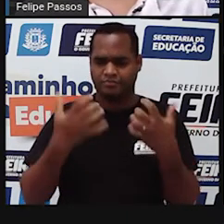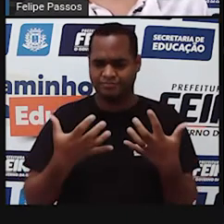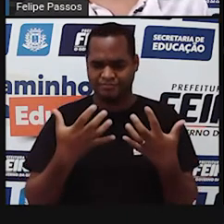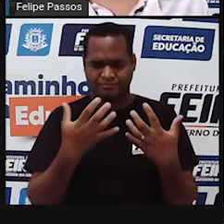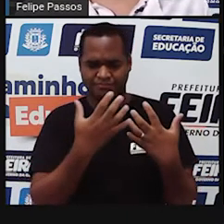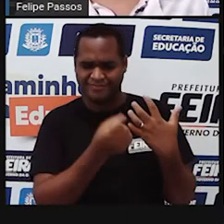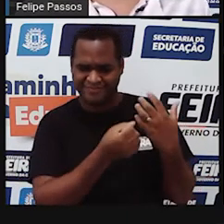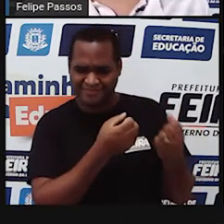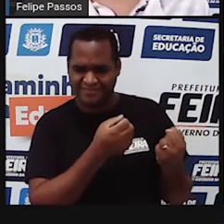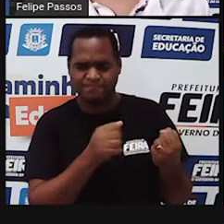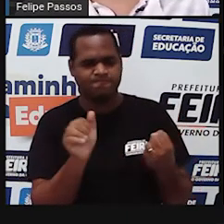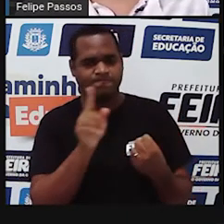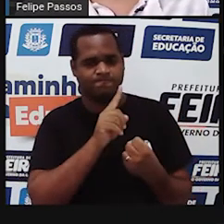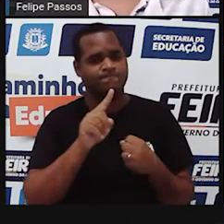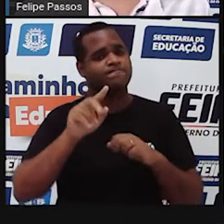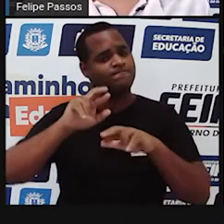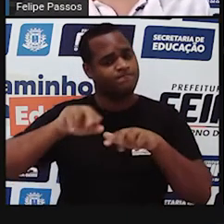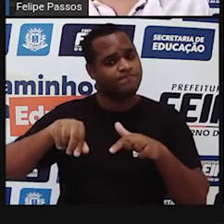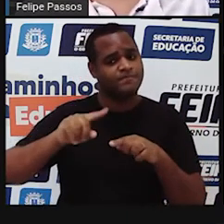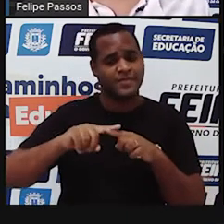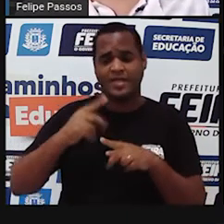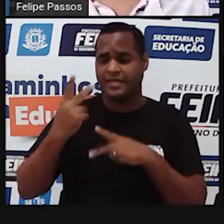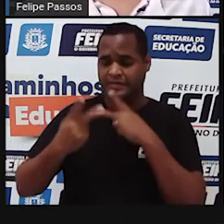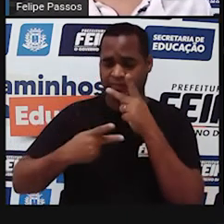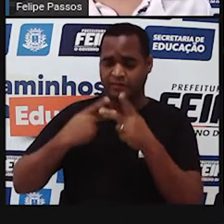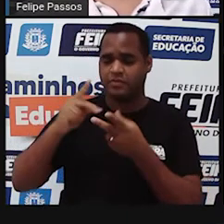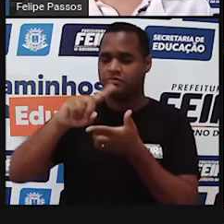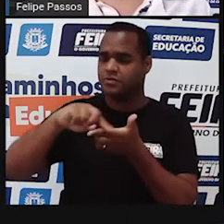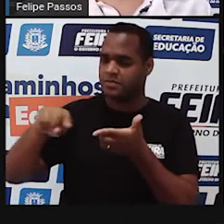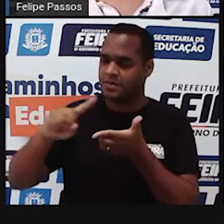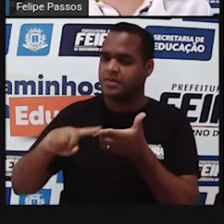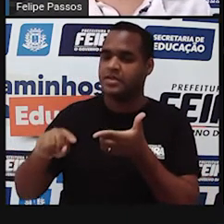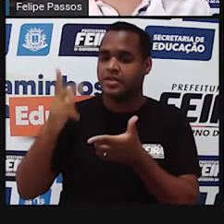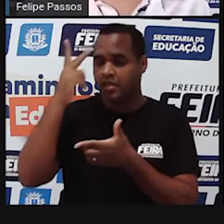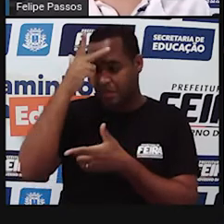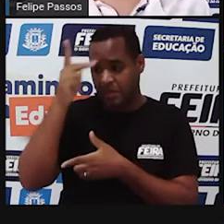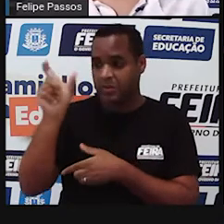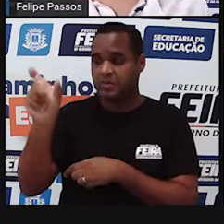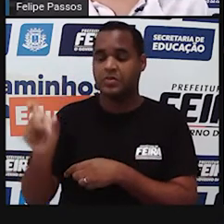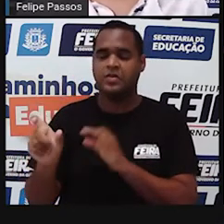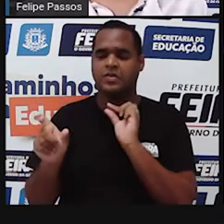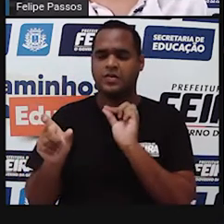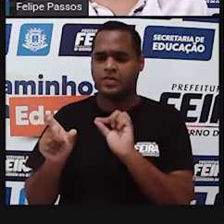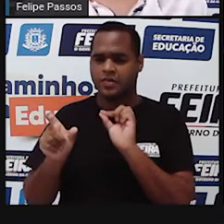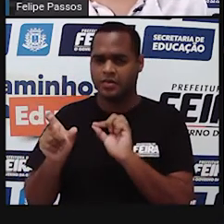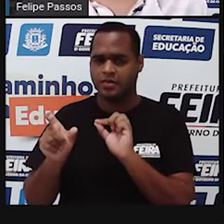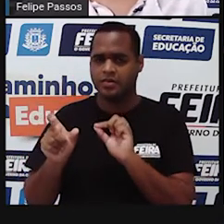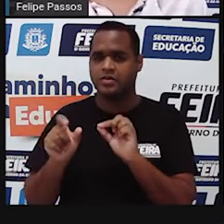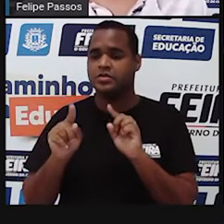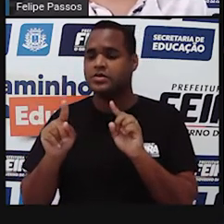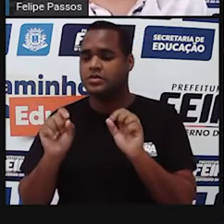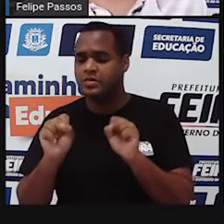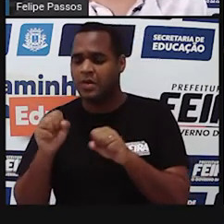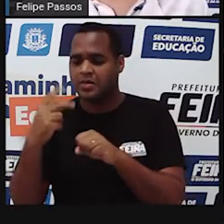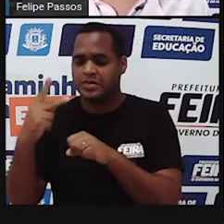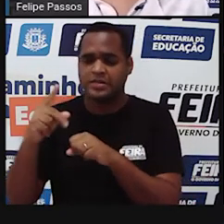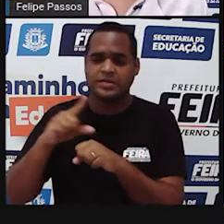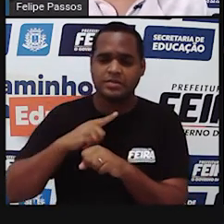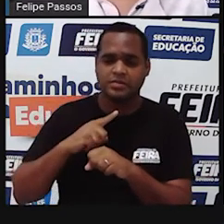muita polêmica, né? Infelizmente, porque o que é que uma pessoa tem a ver, né? O que é que lhe aflige, o que é que lhe